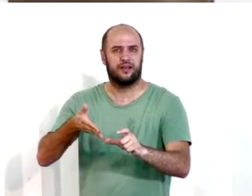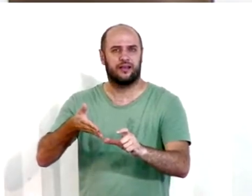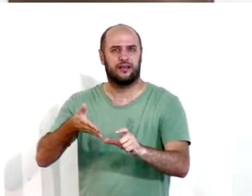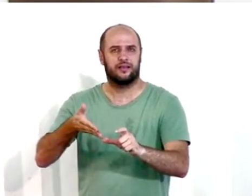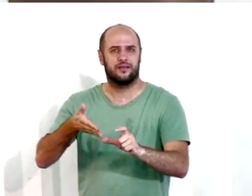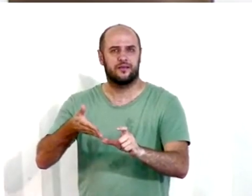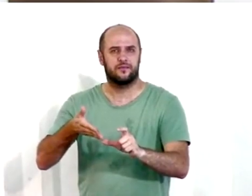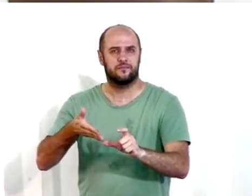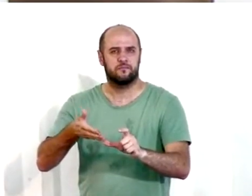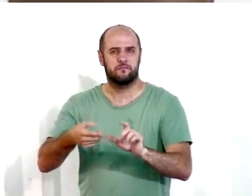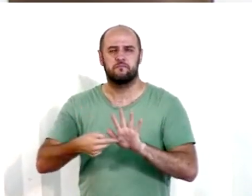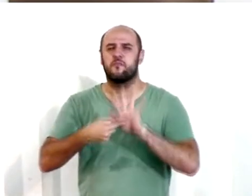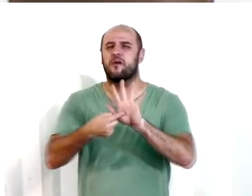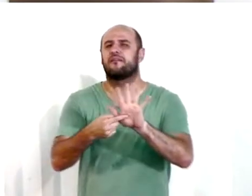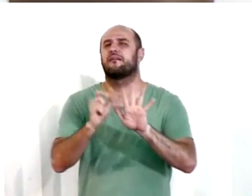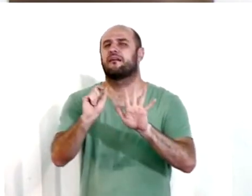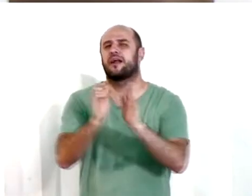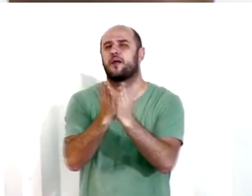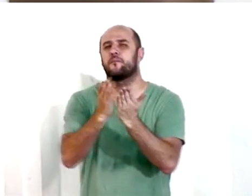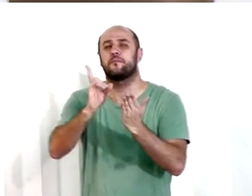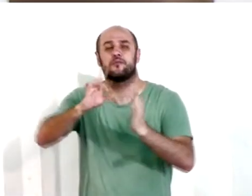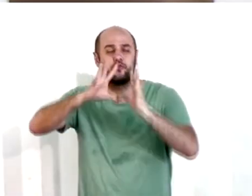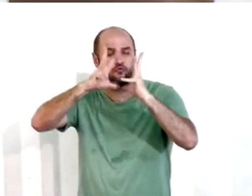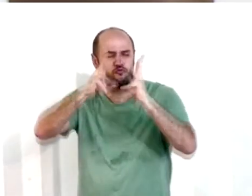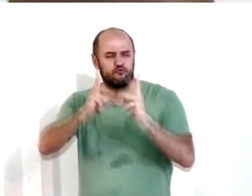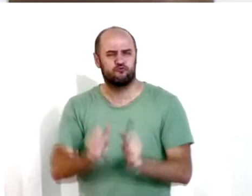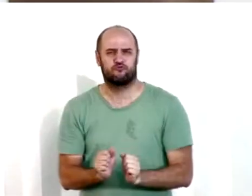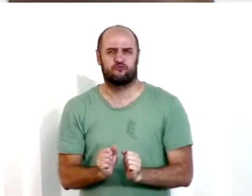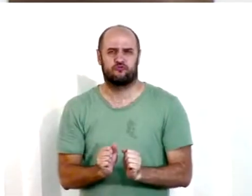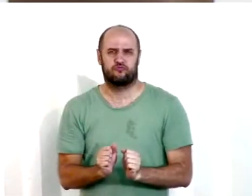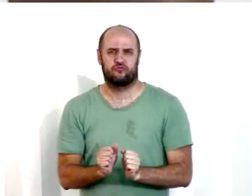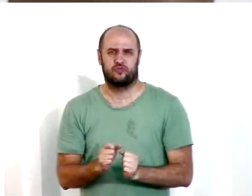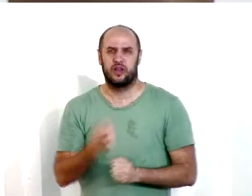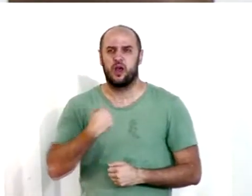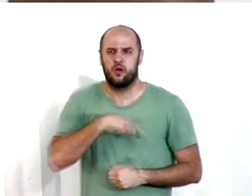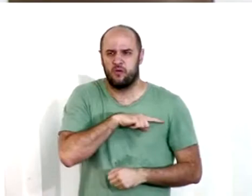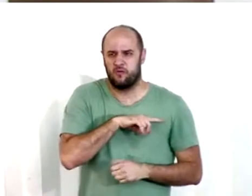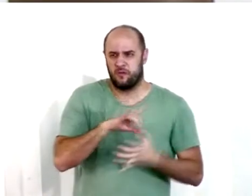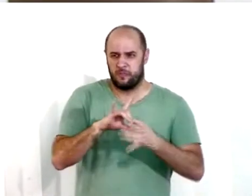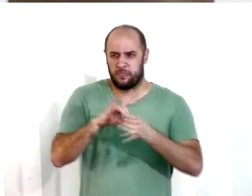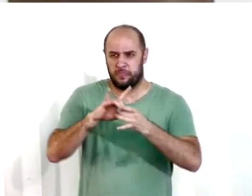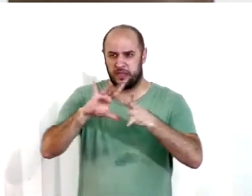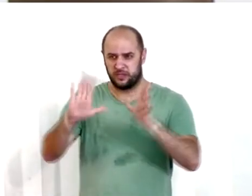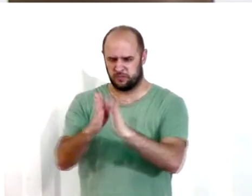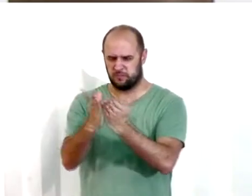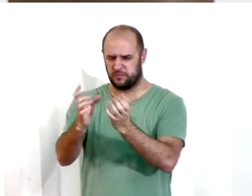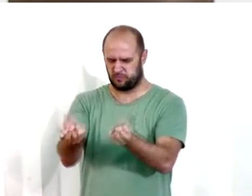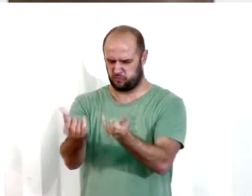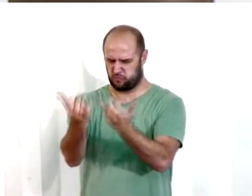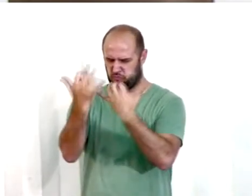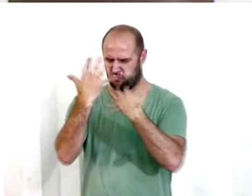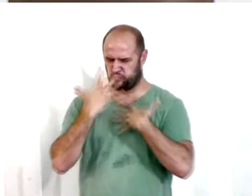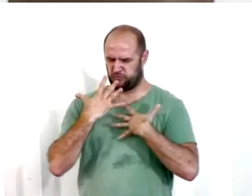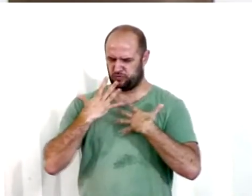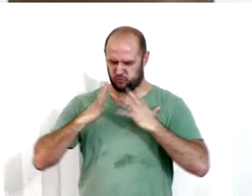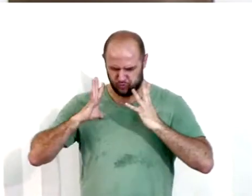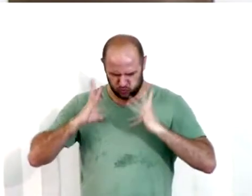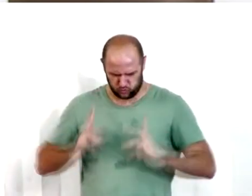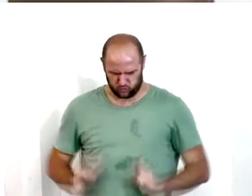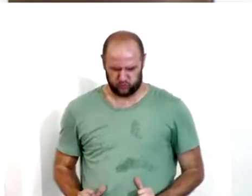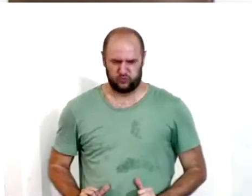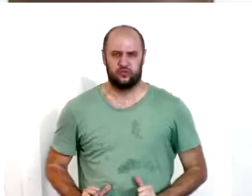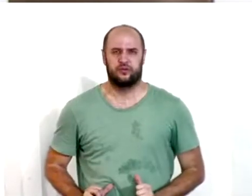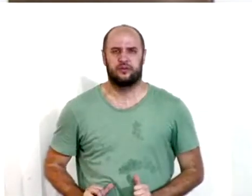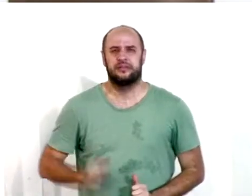aqui. O que eu preciso fazer é deixar a preguiça de lado e me alimentar. Porque quando assim eu